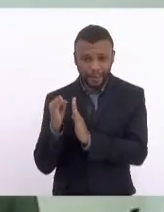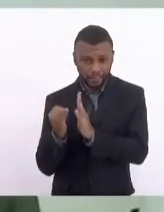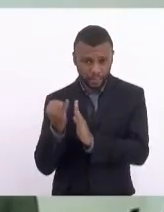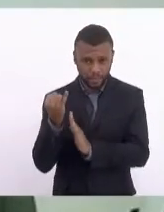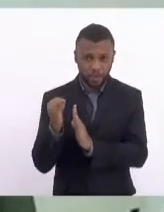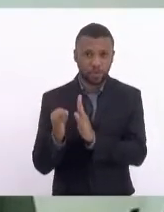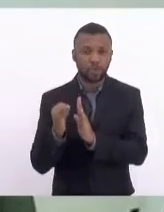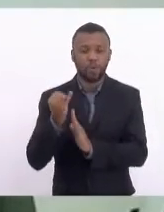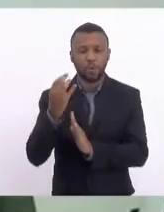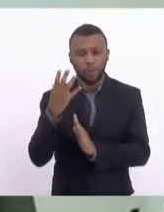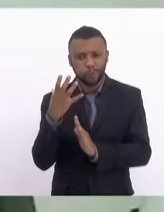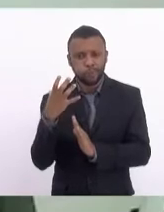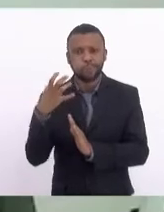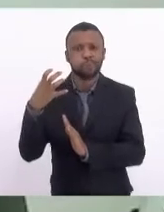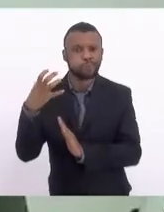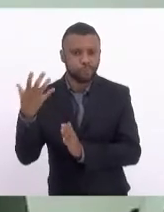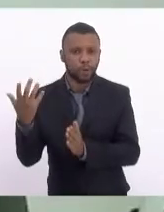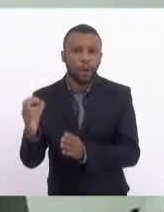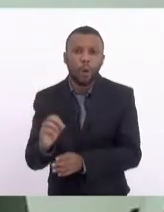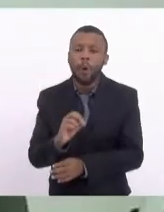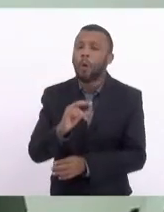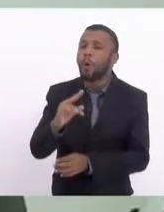mesmo, se não